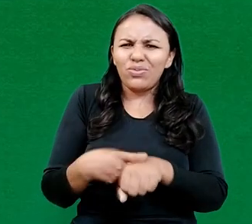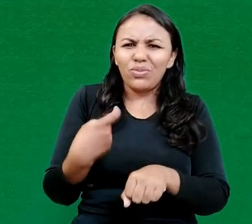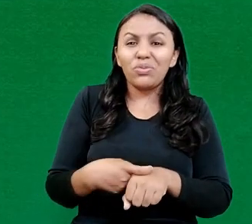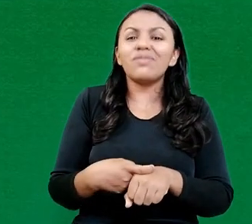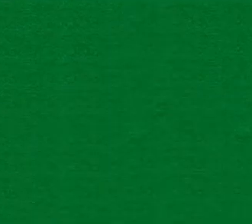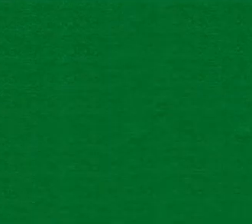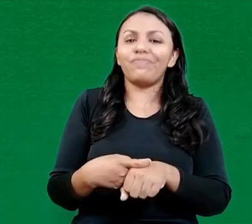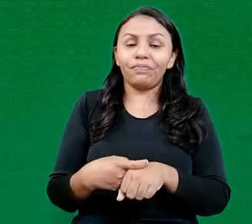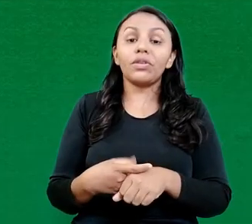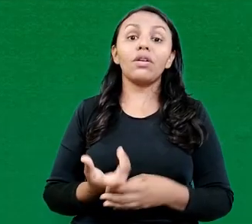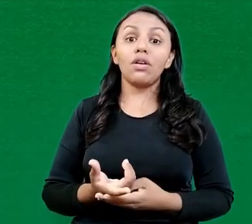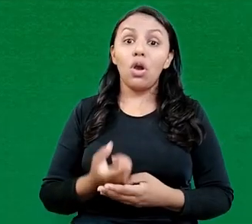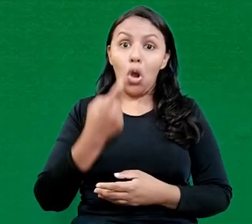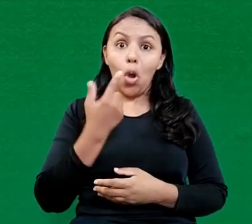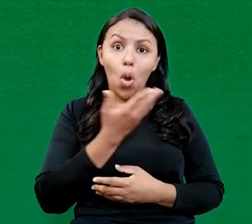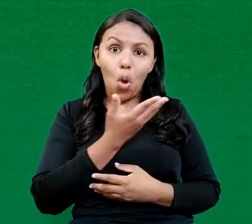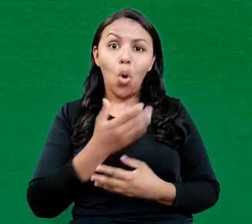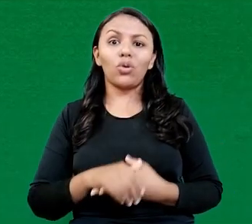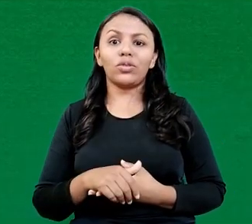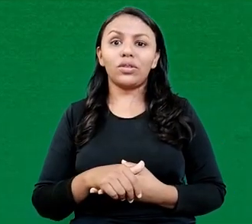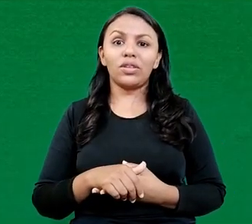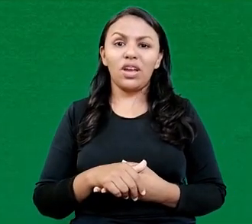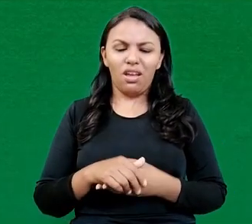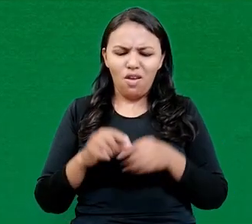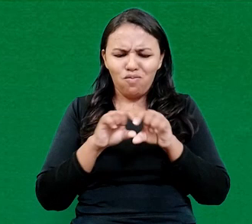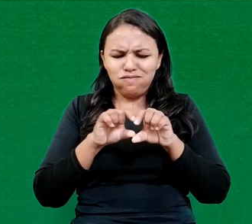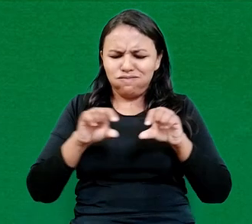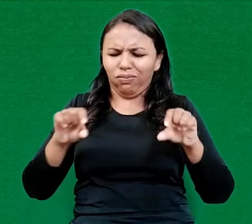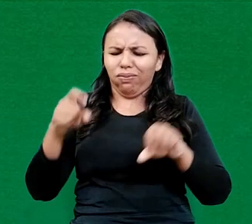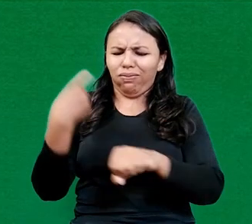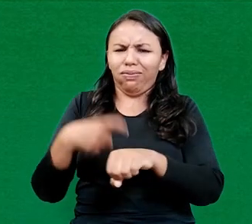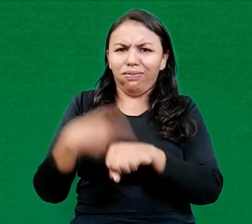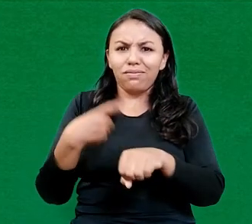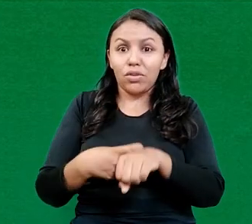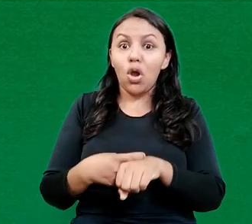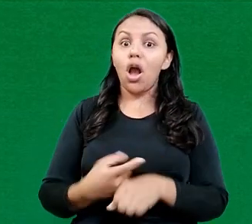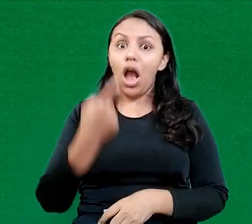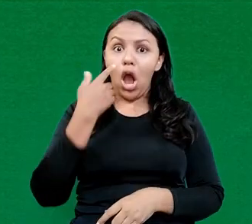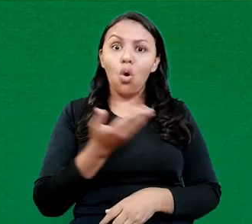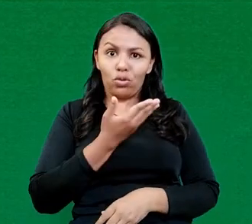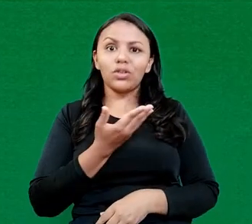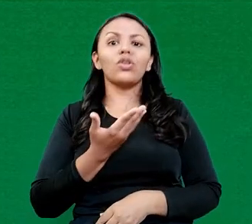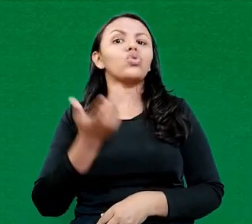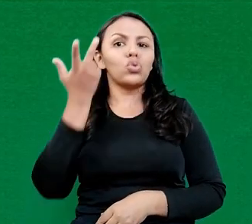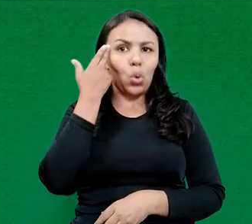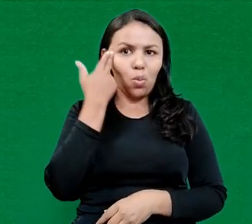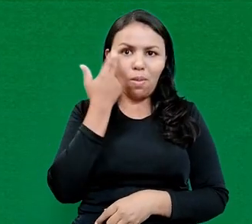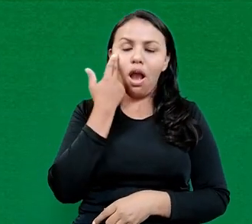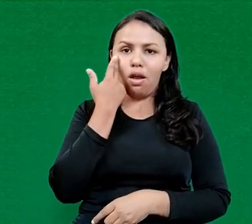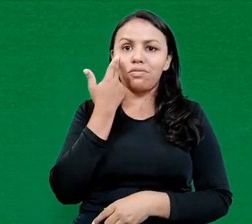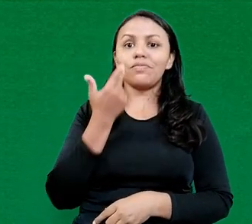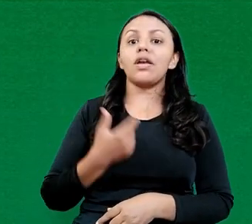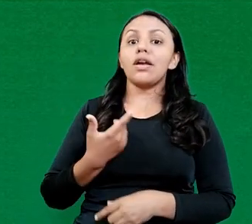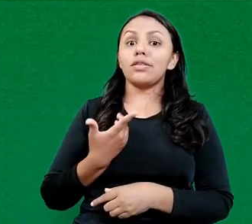um perfil totalmente de fezes ressecadas. Aqui é o padrão normal, na escala de Bristol, que é